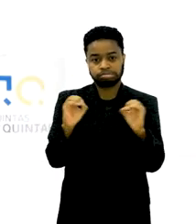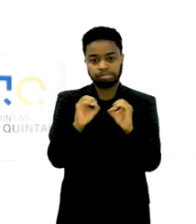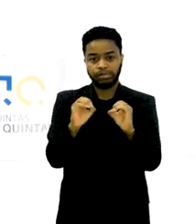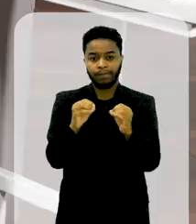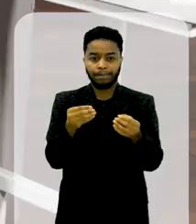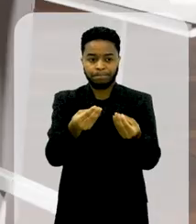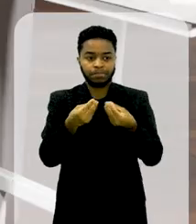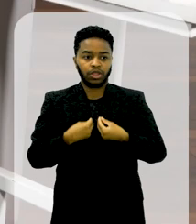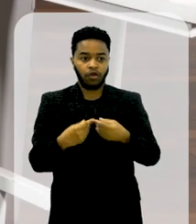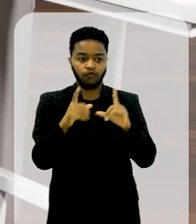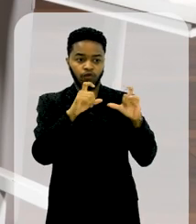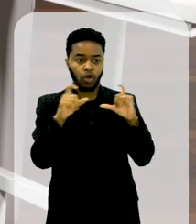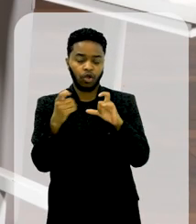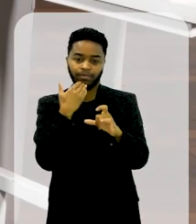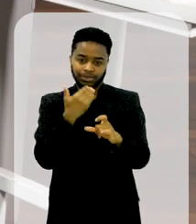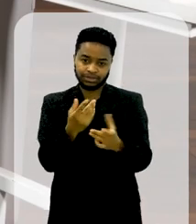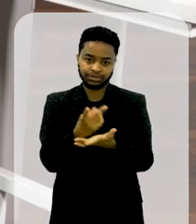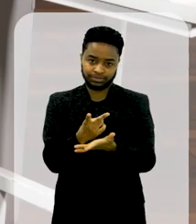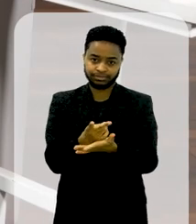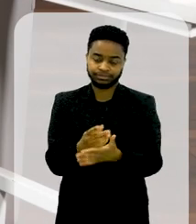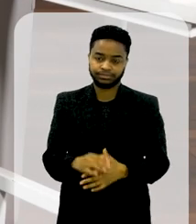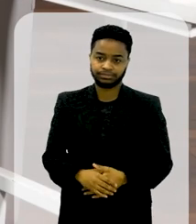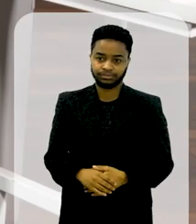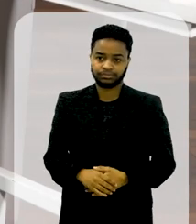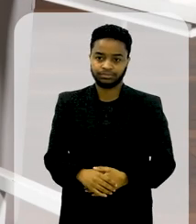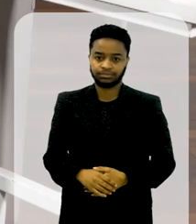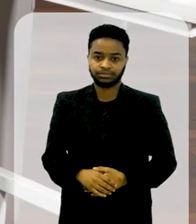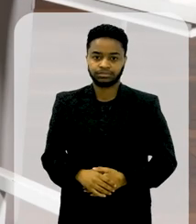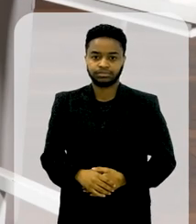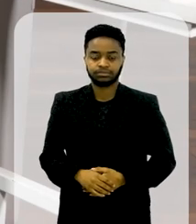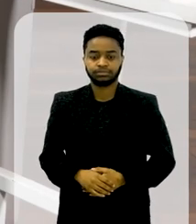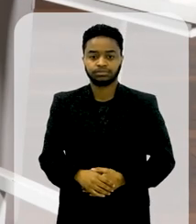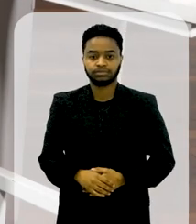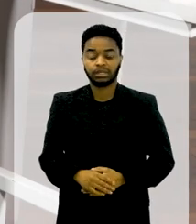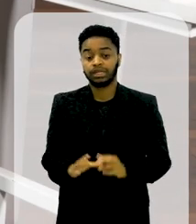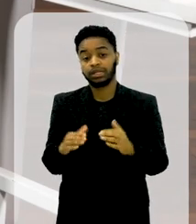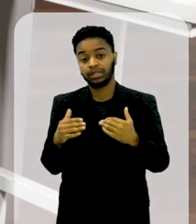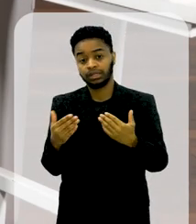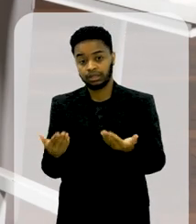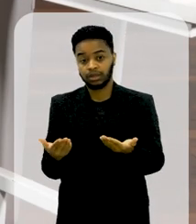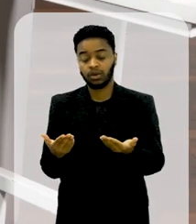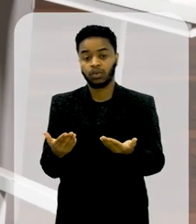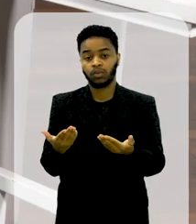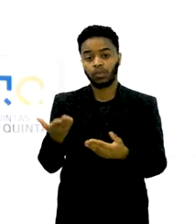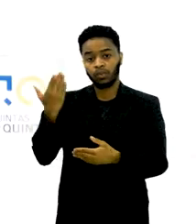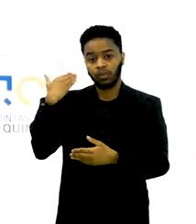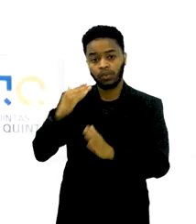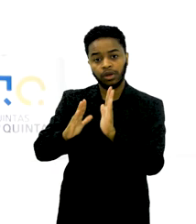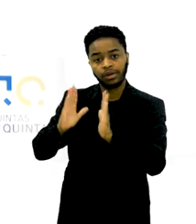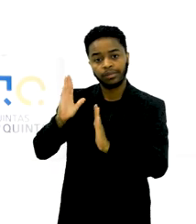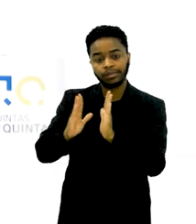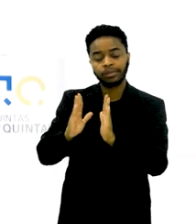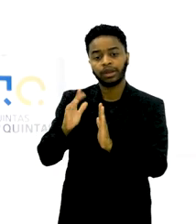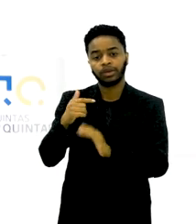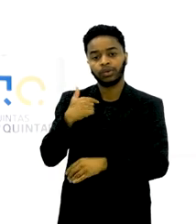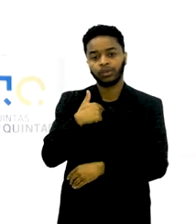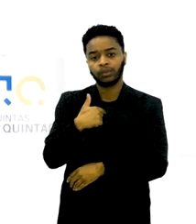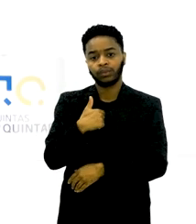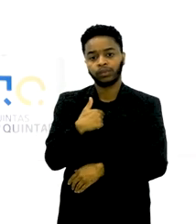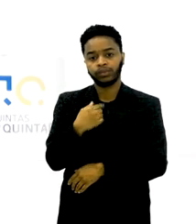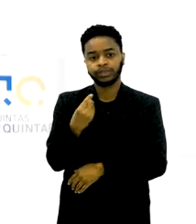né Tem uma foto volou mudou tudo voltou lá uma foto me manda então naquele momento eu